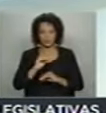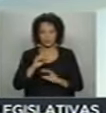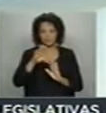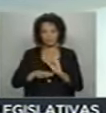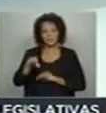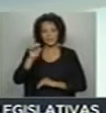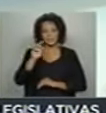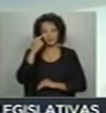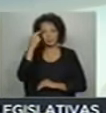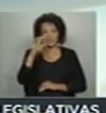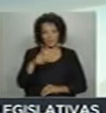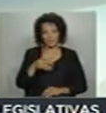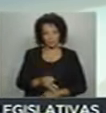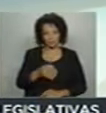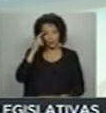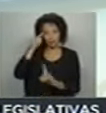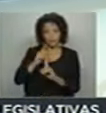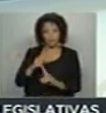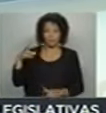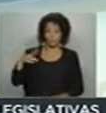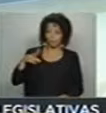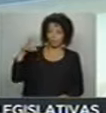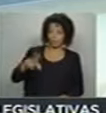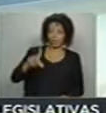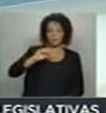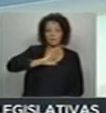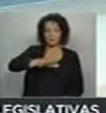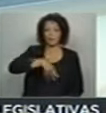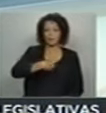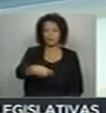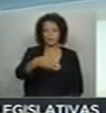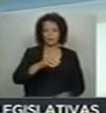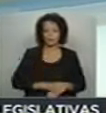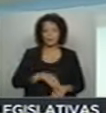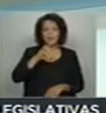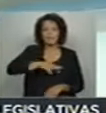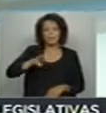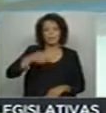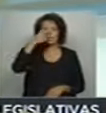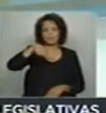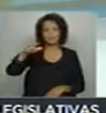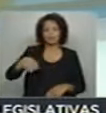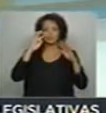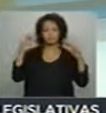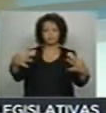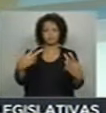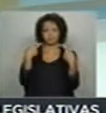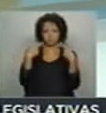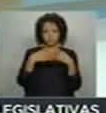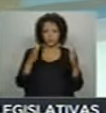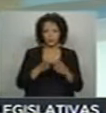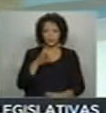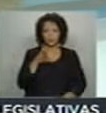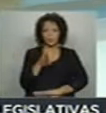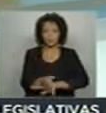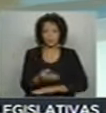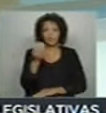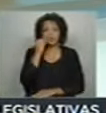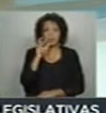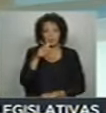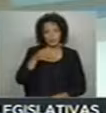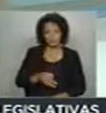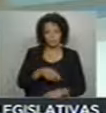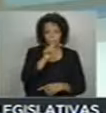especial da RTP para Portugal e para o mundo, com milhões de espectadores a acompanhar tudo em direto através